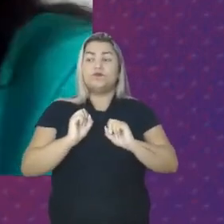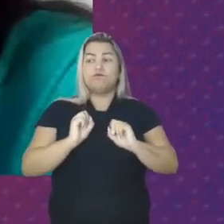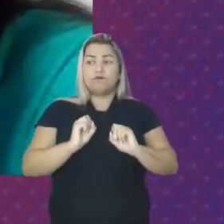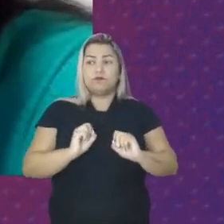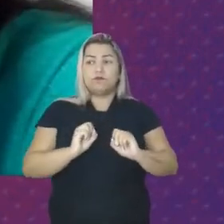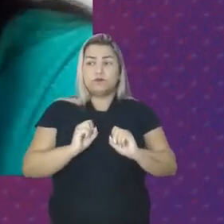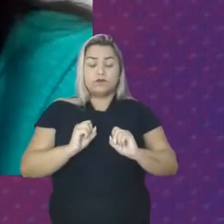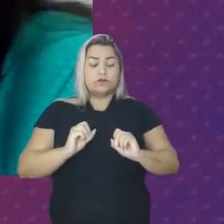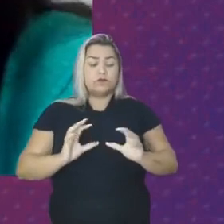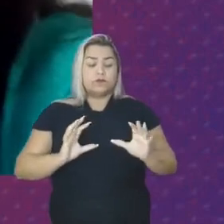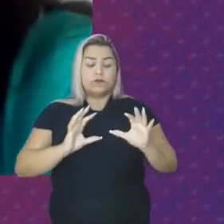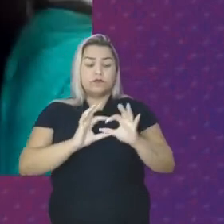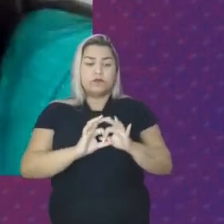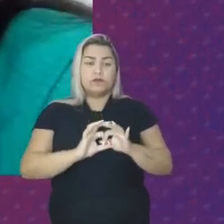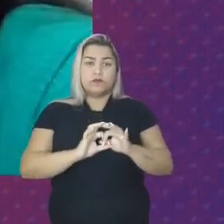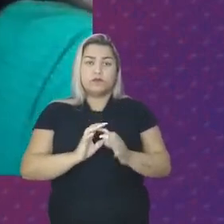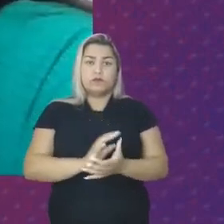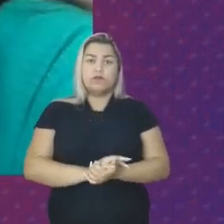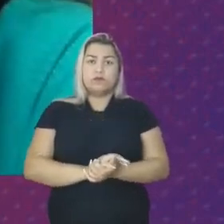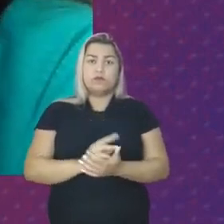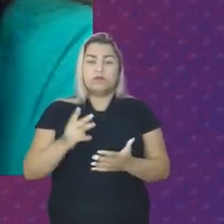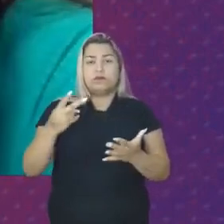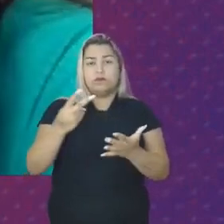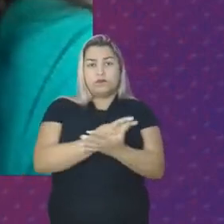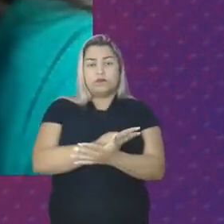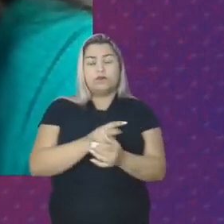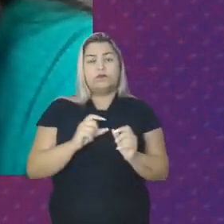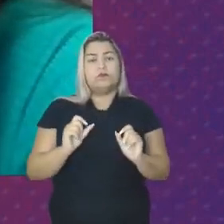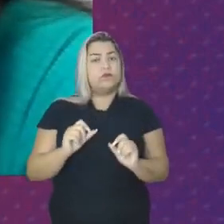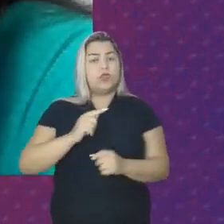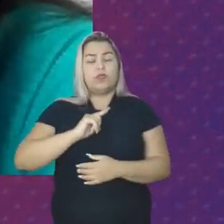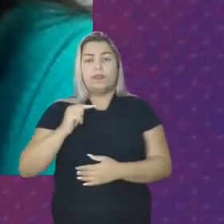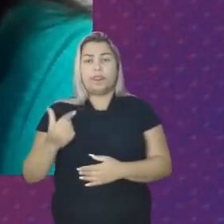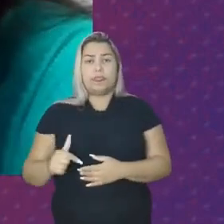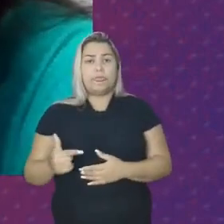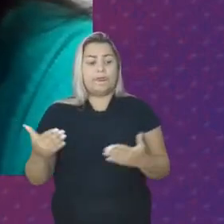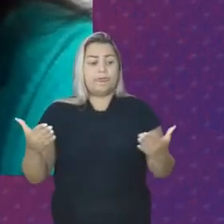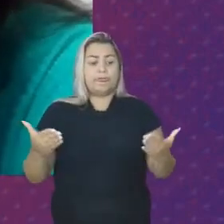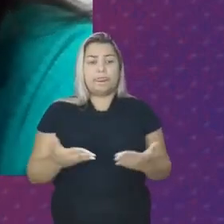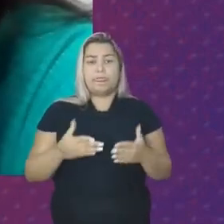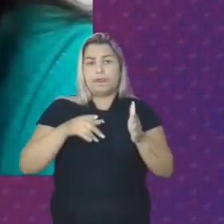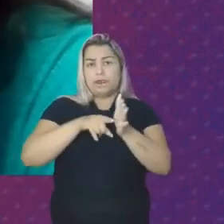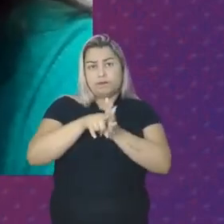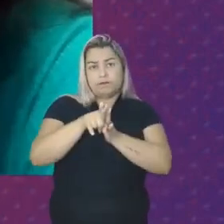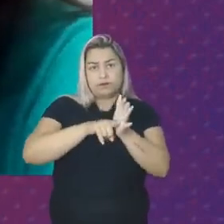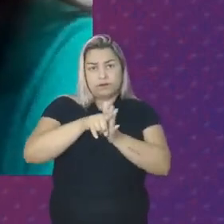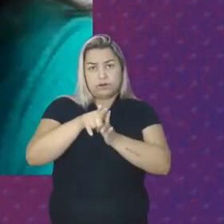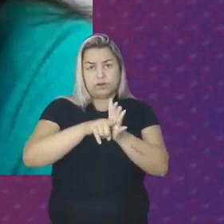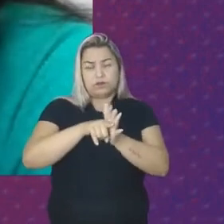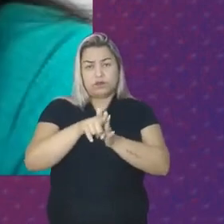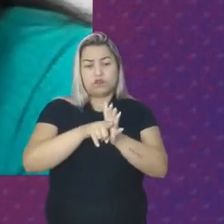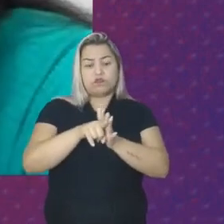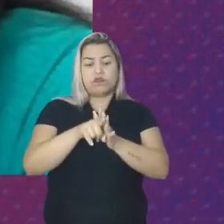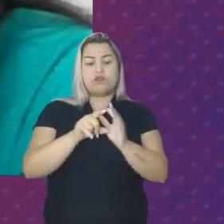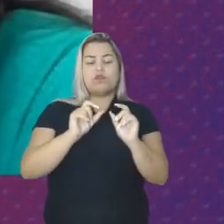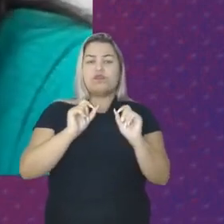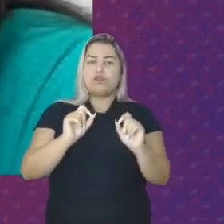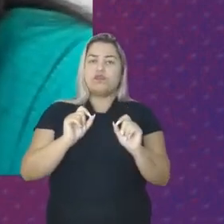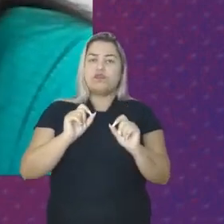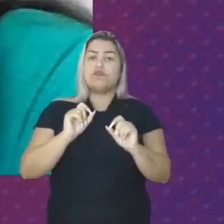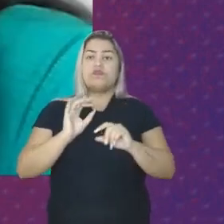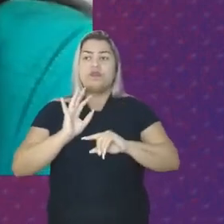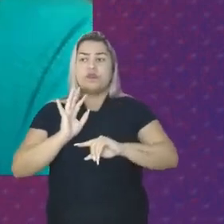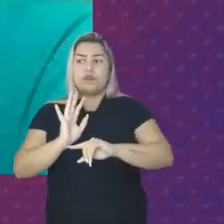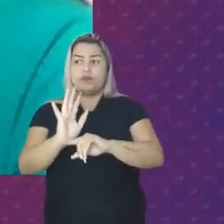forma conjunta. Então, o que é que isso implica? Não existe hoje uma especialização da assistência que é